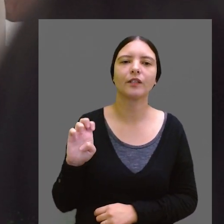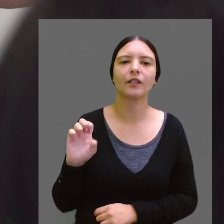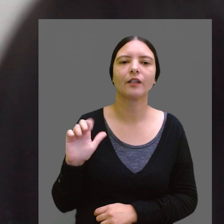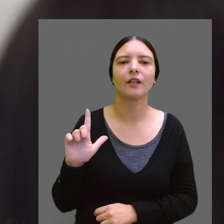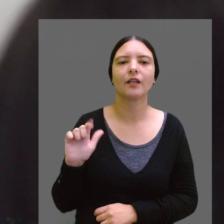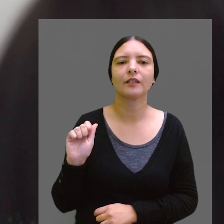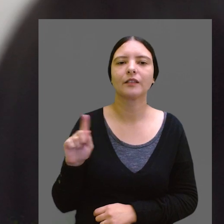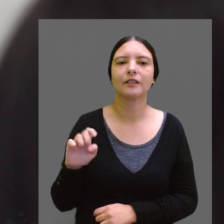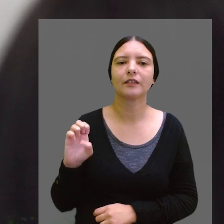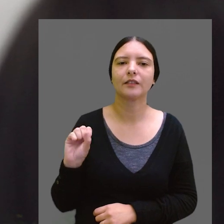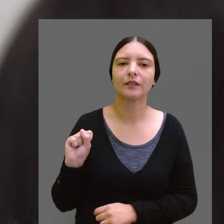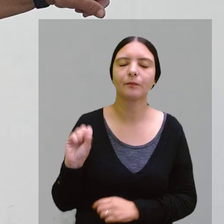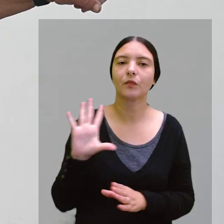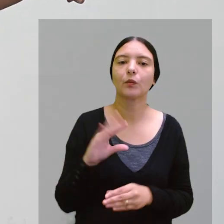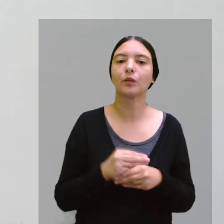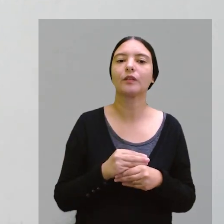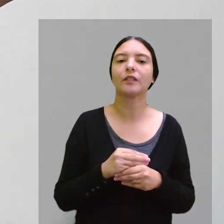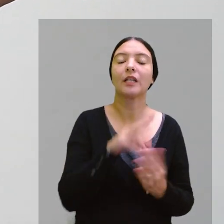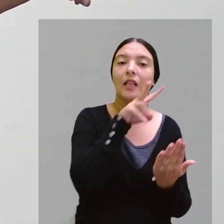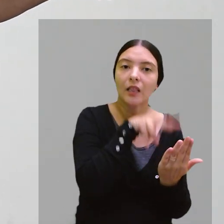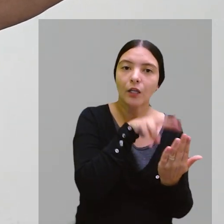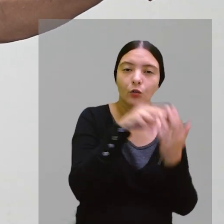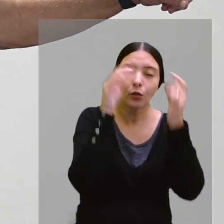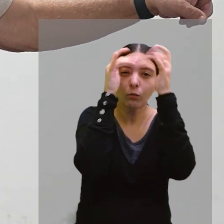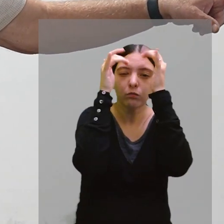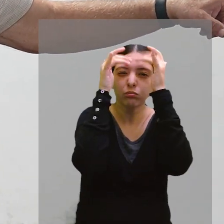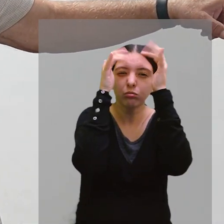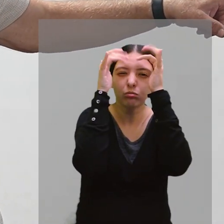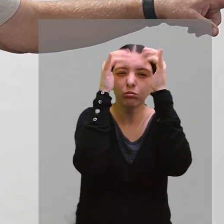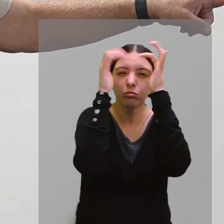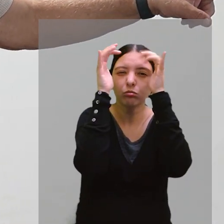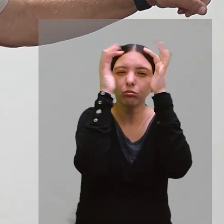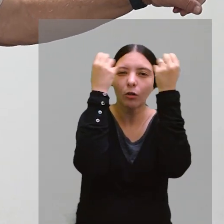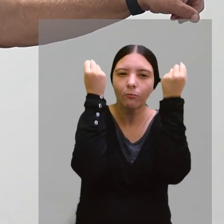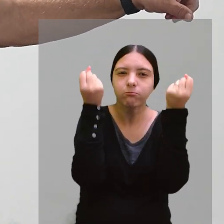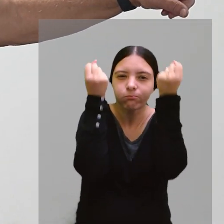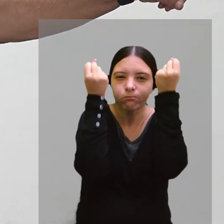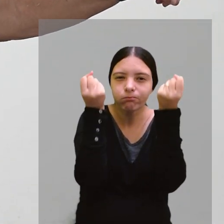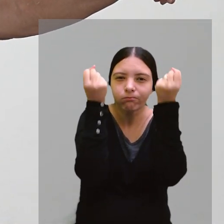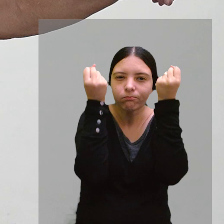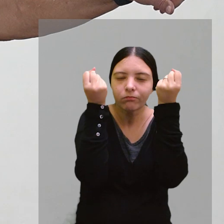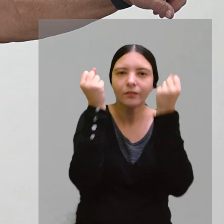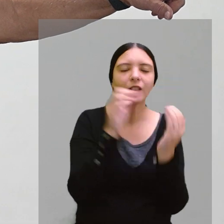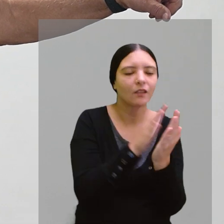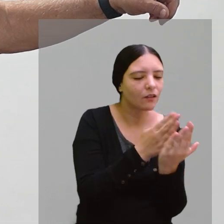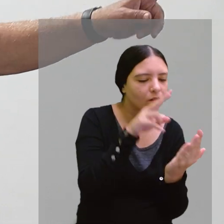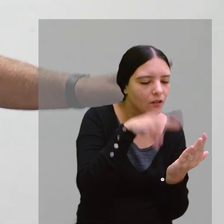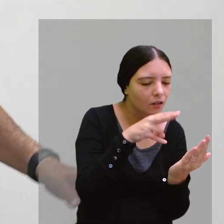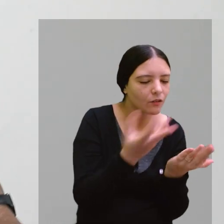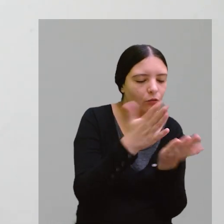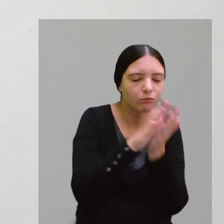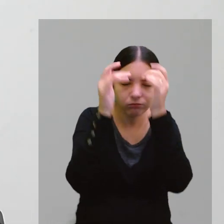Resumindo mais uma vez, leitura é musculação para os neurônios. Livro devorado, neurônio